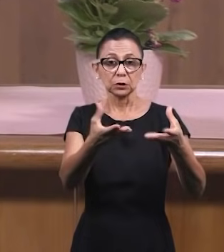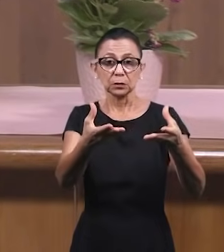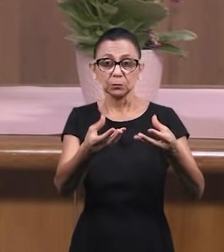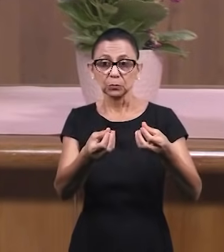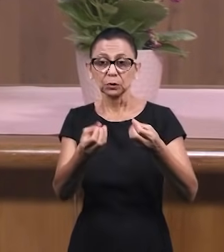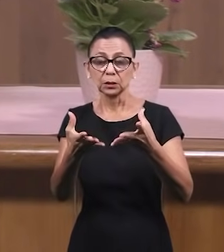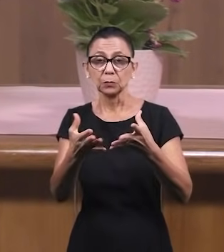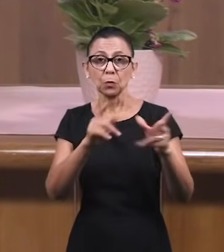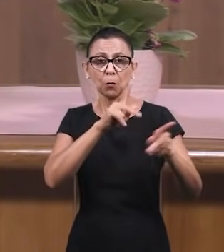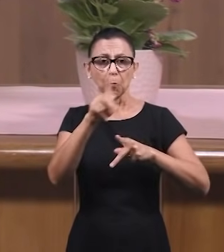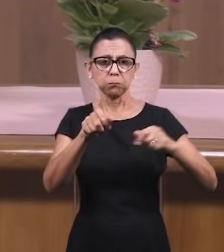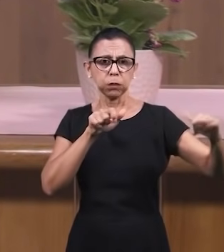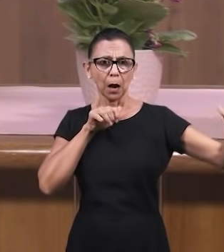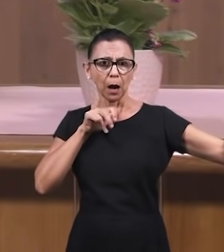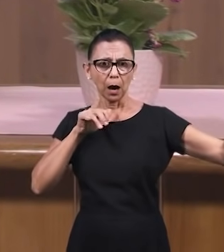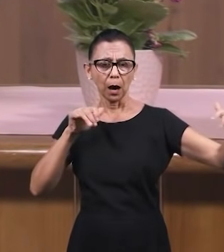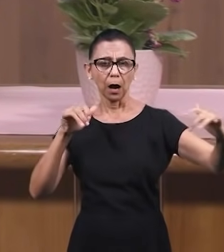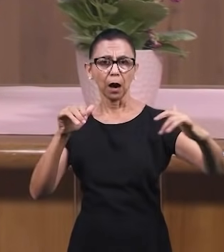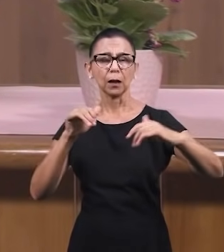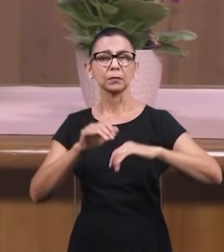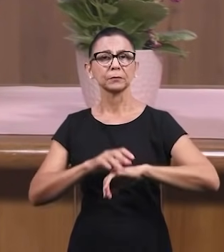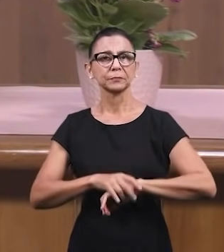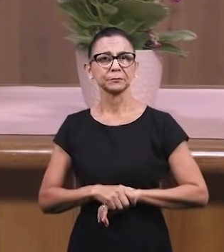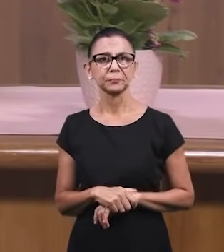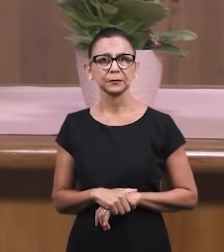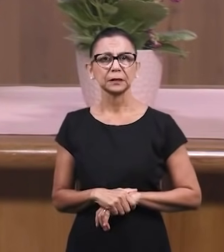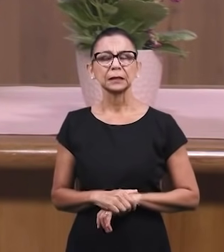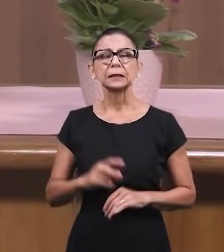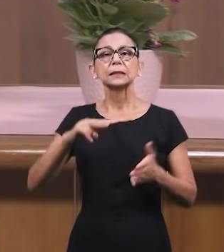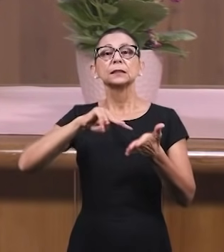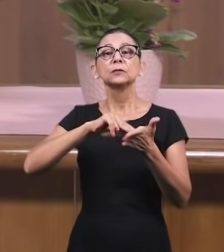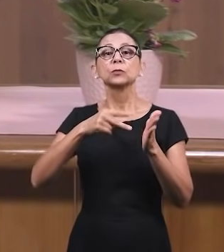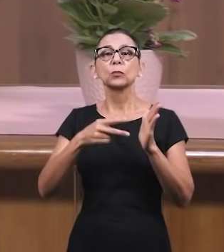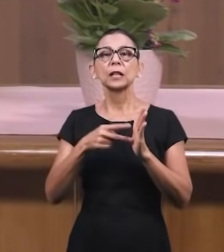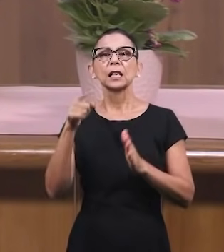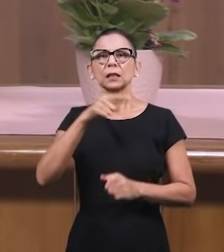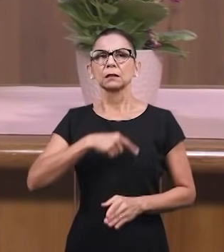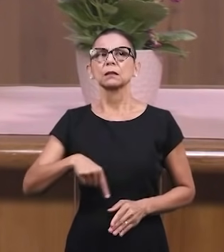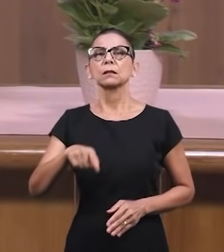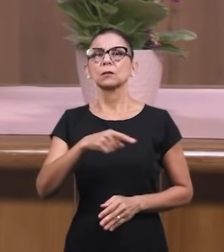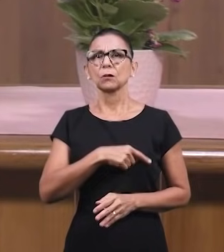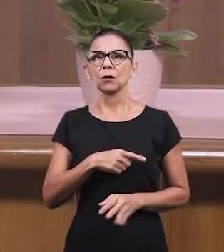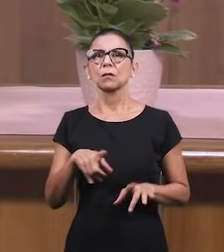de um milagre, de um grande milagre, e despreza